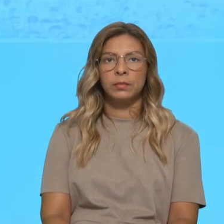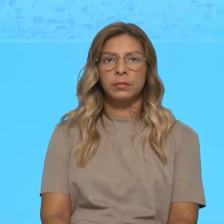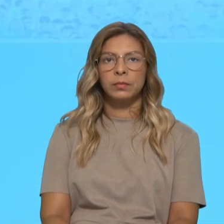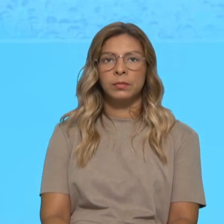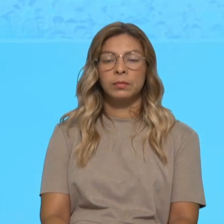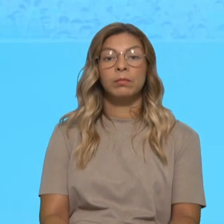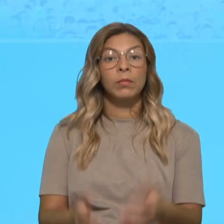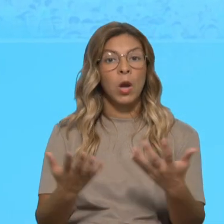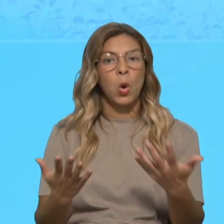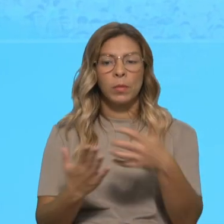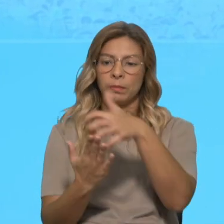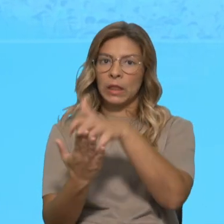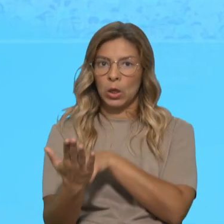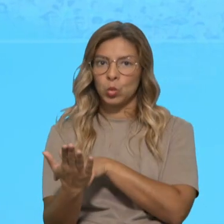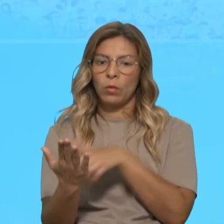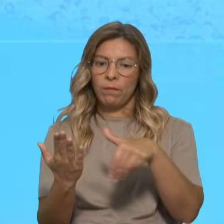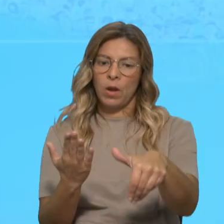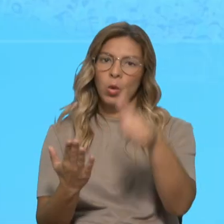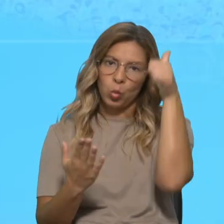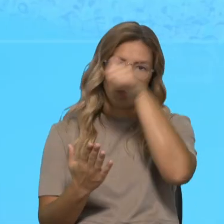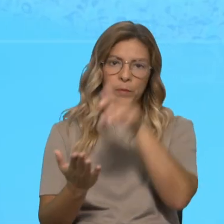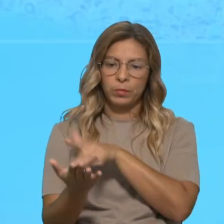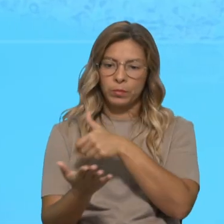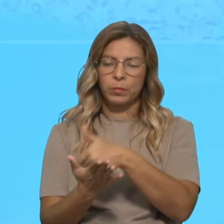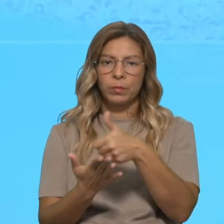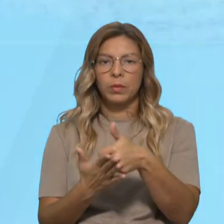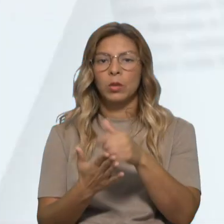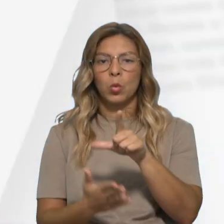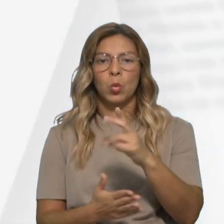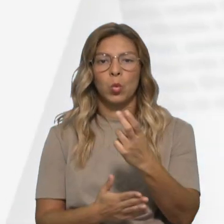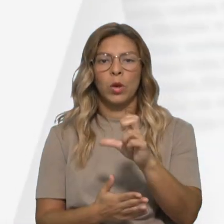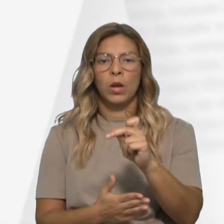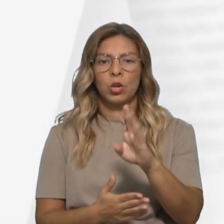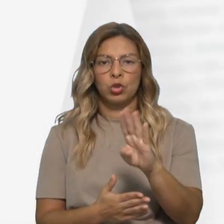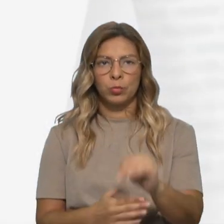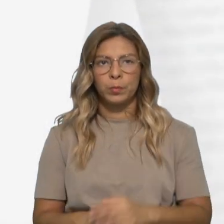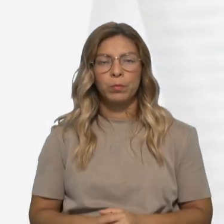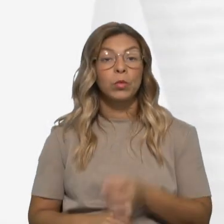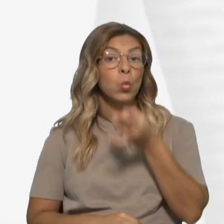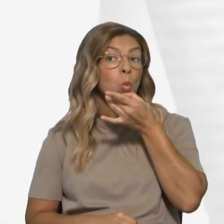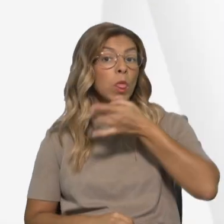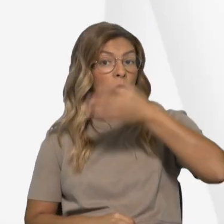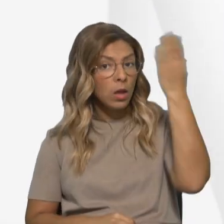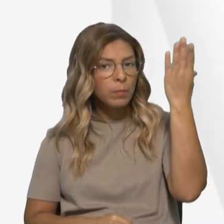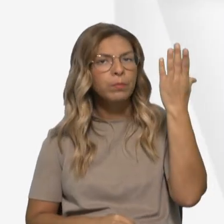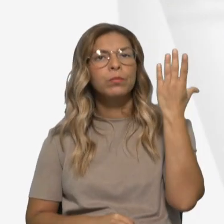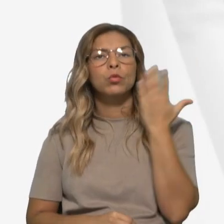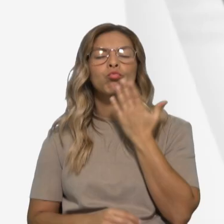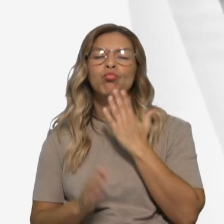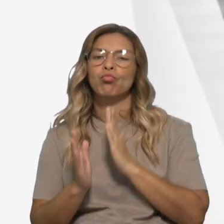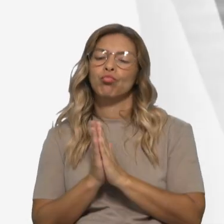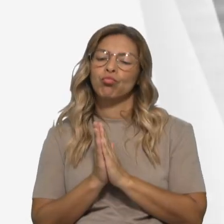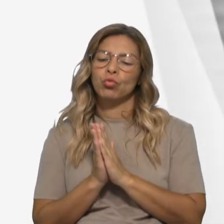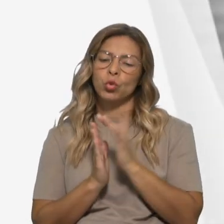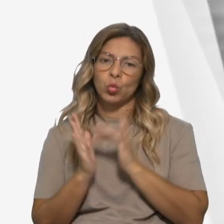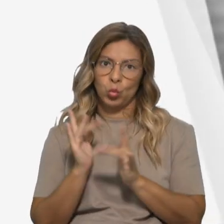E agora escutamos o Evangelho de Lucas. Um dia, Jesus orava sozinho, estando